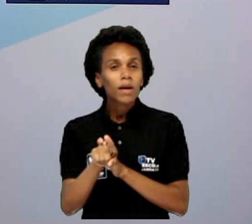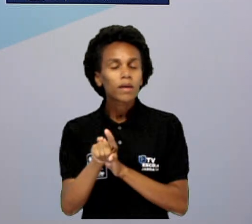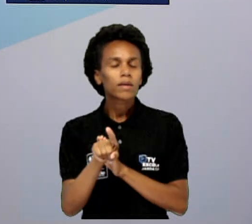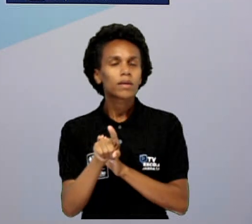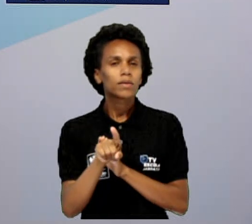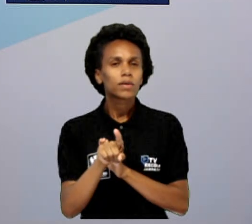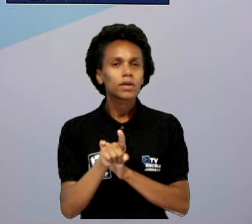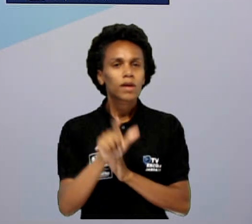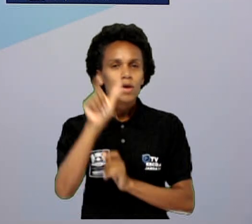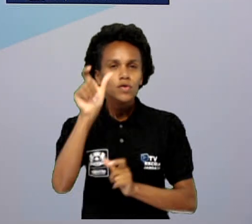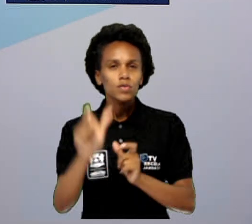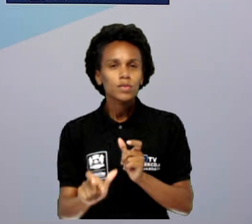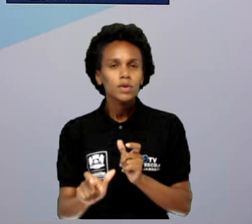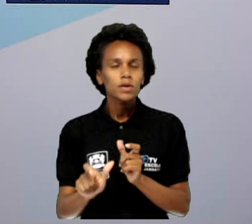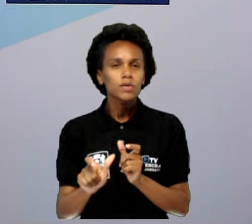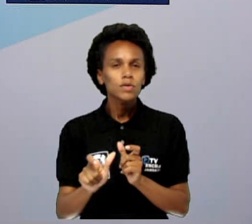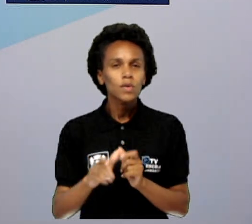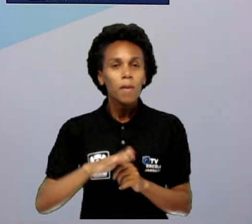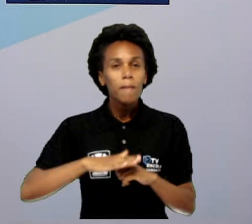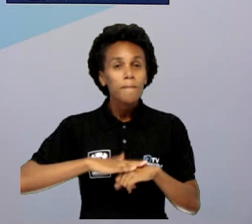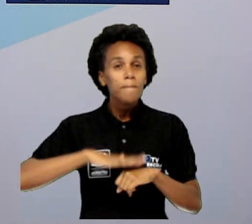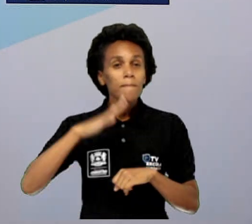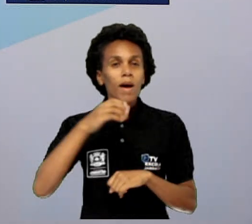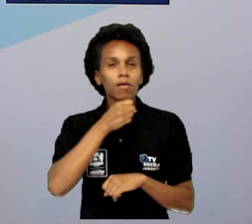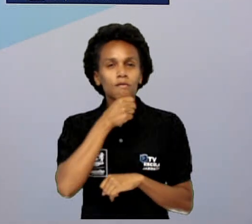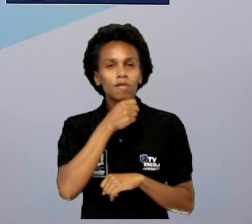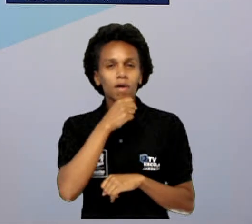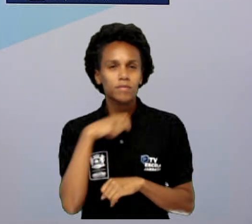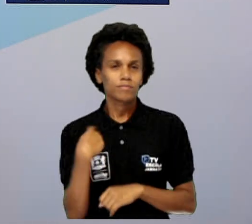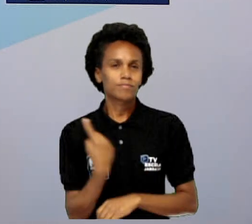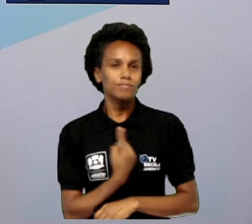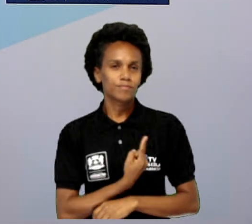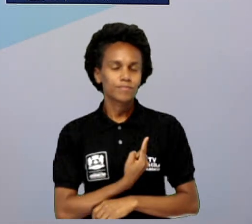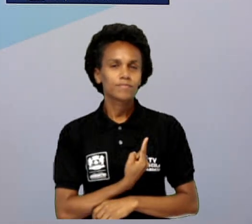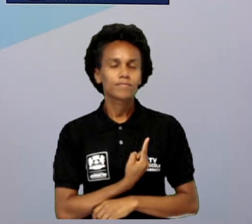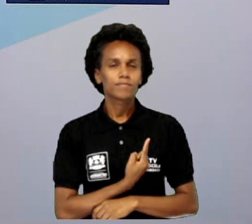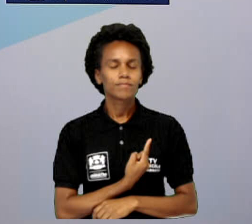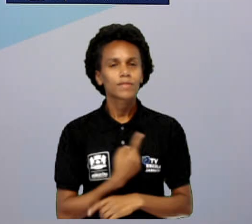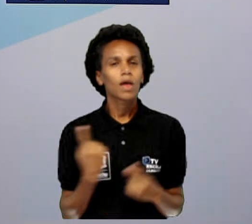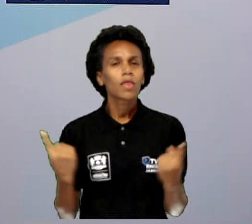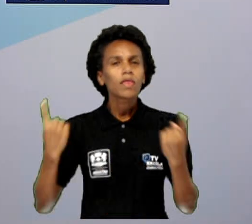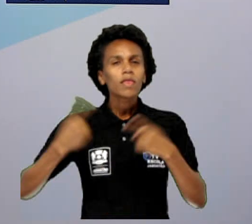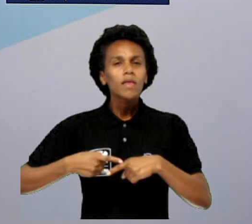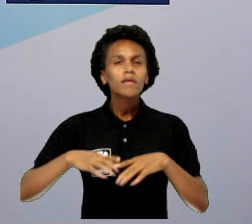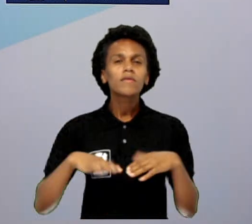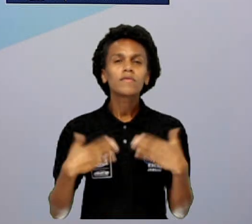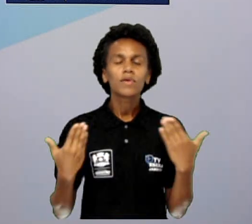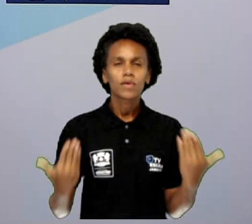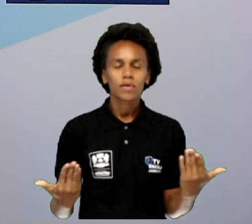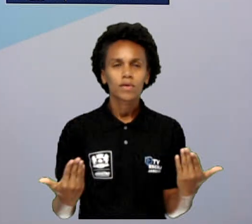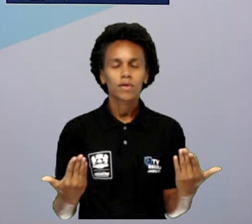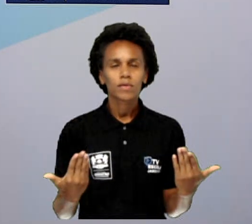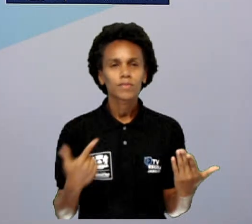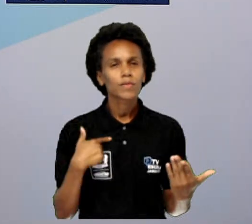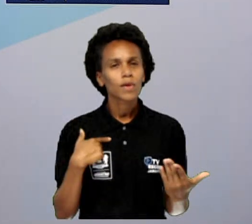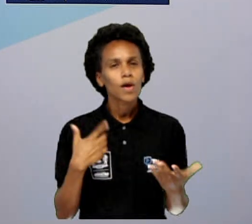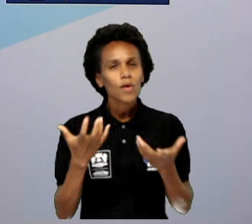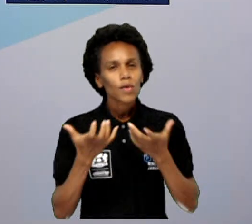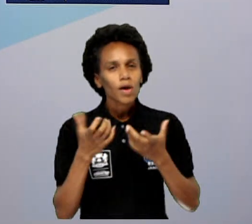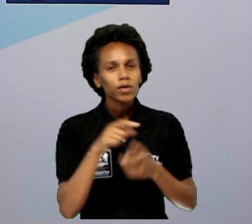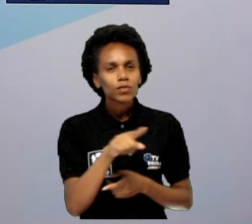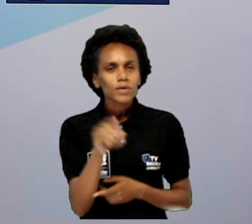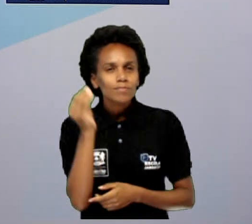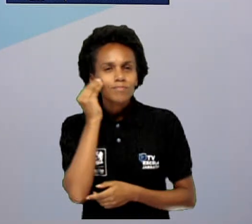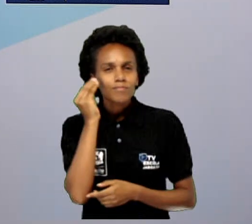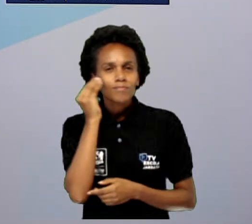desafio de hoje? Eu gostaria que vocês tentassem entrevistar 3